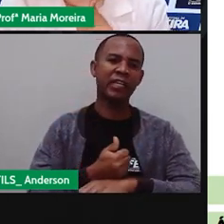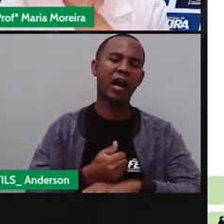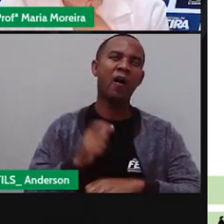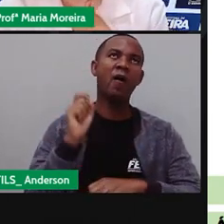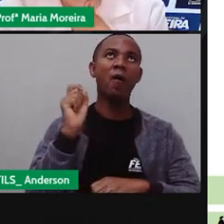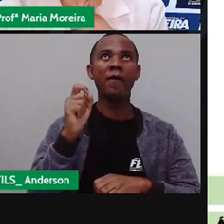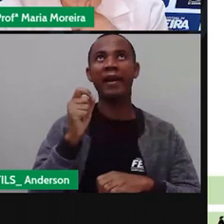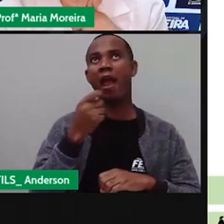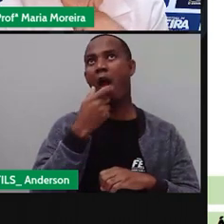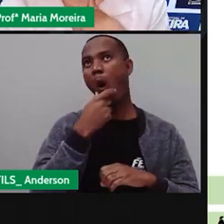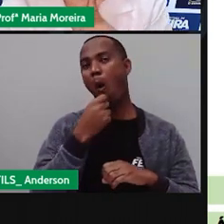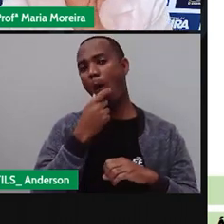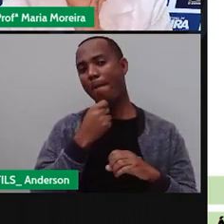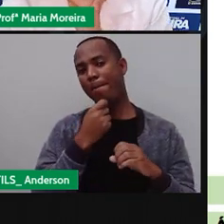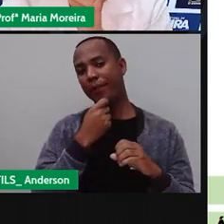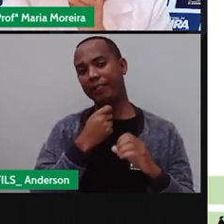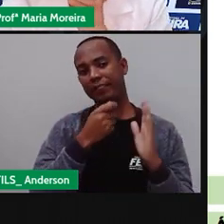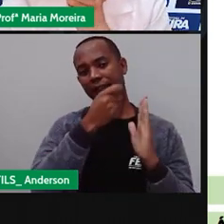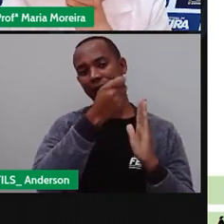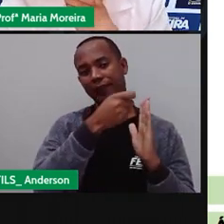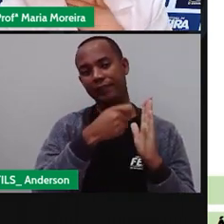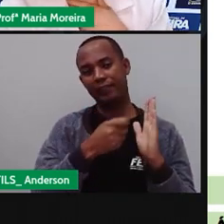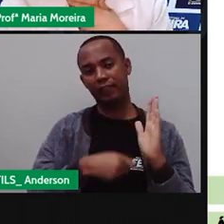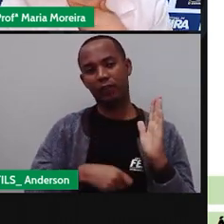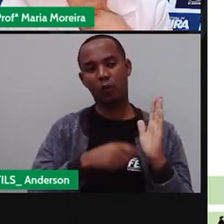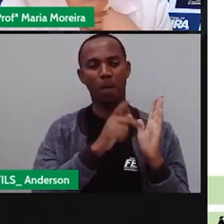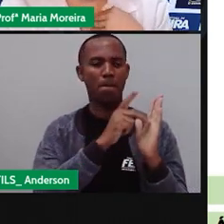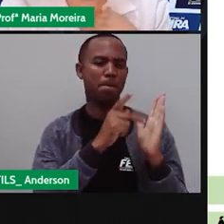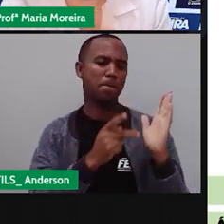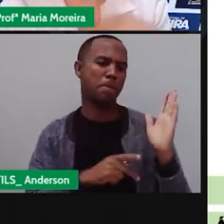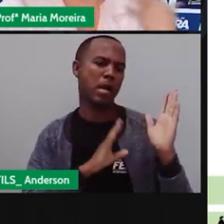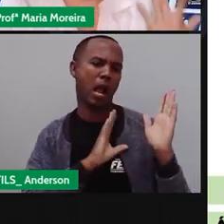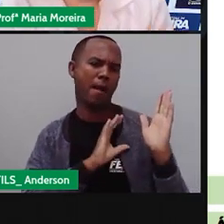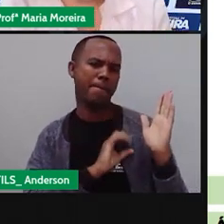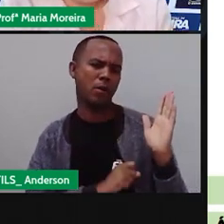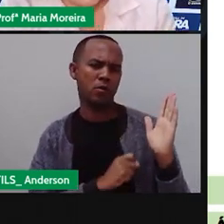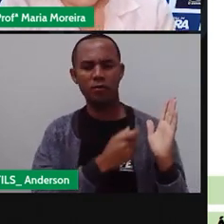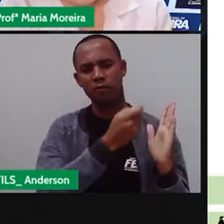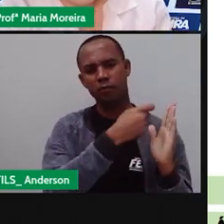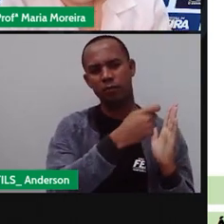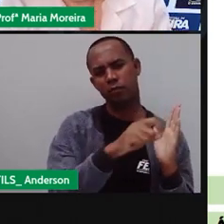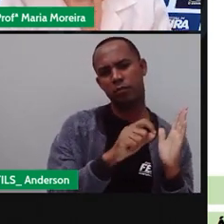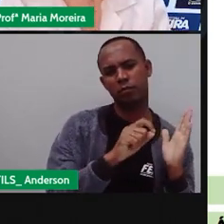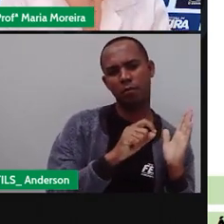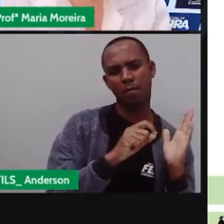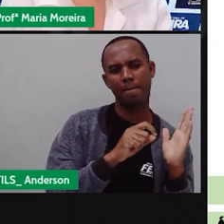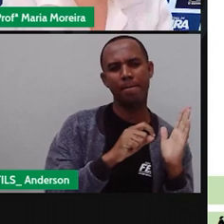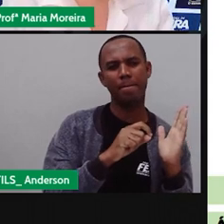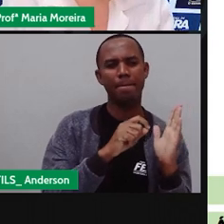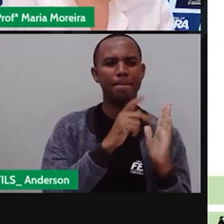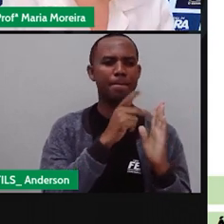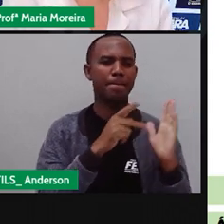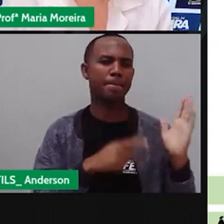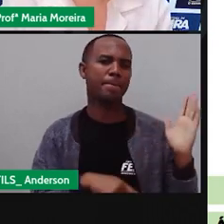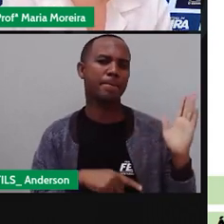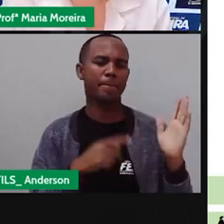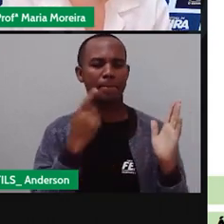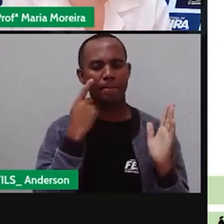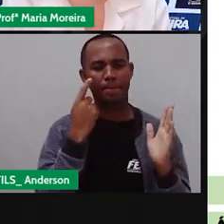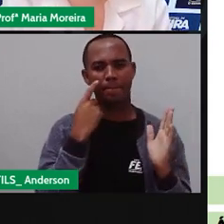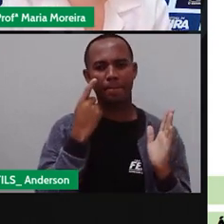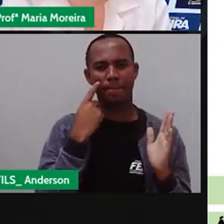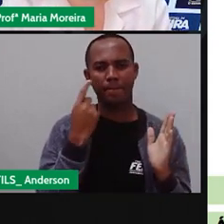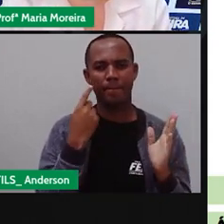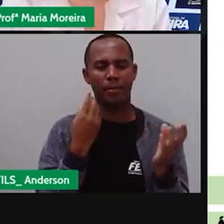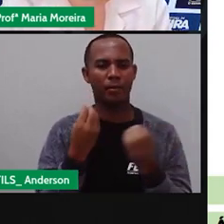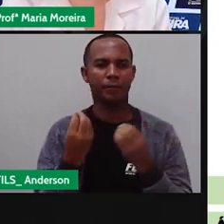poeta, que ele é um escritor. Vamos continuar aí, né? Na área de linguagens, falando sobre escrita. Mas hoje vamos pôr a